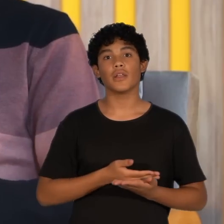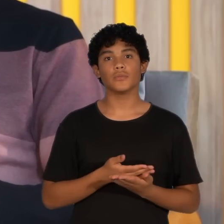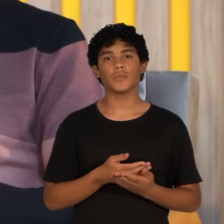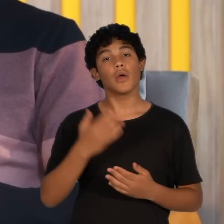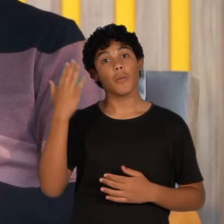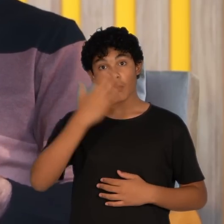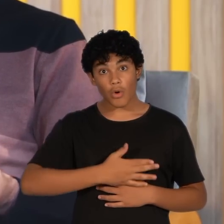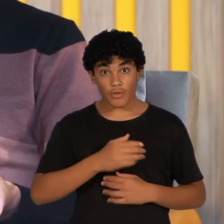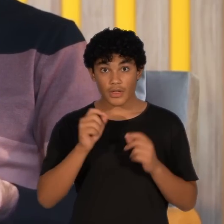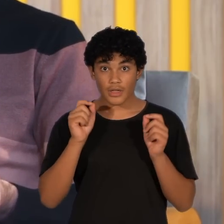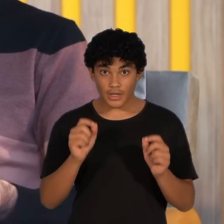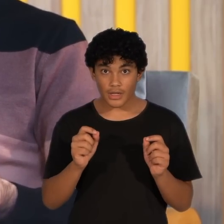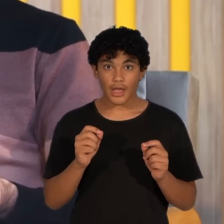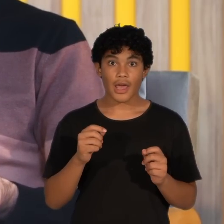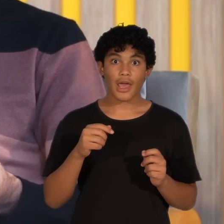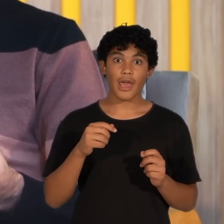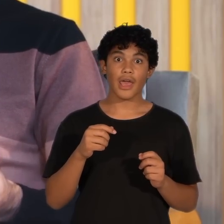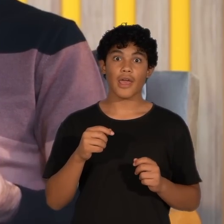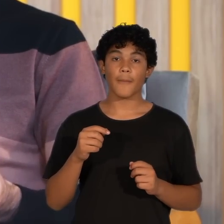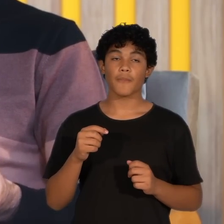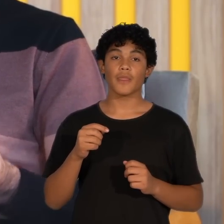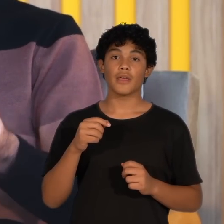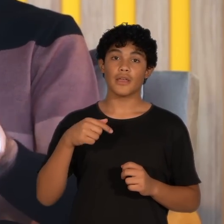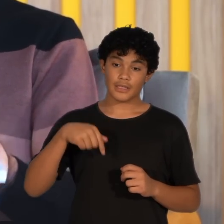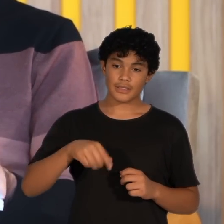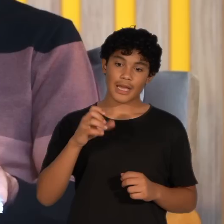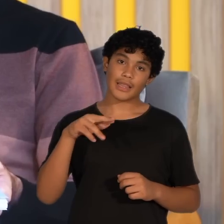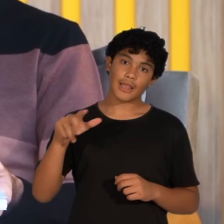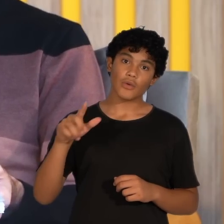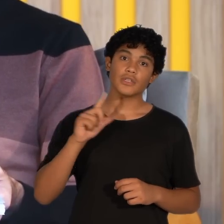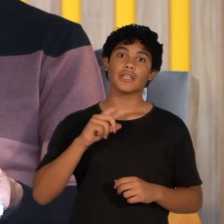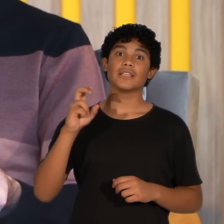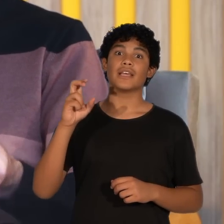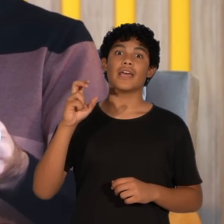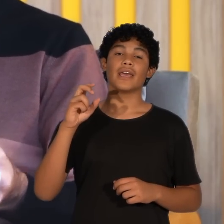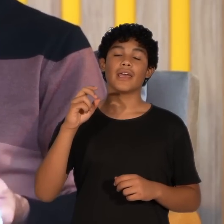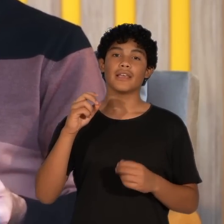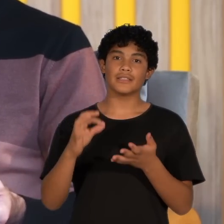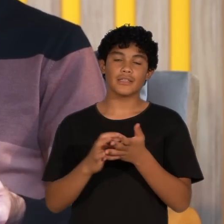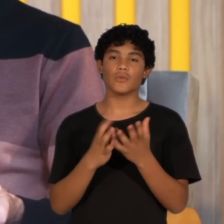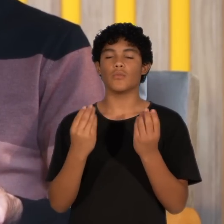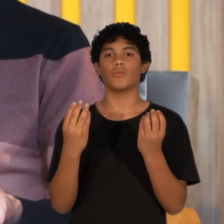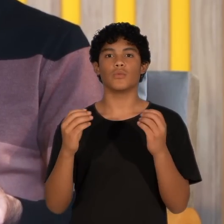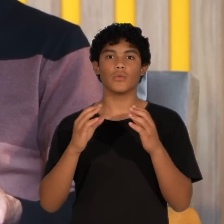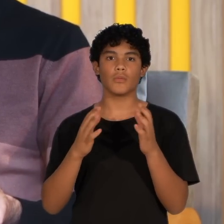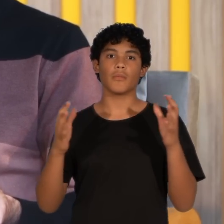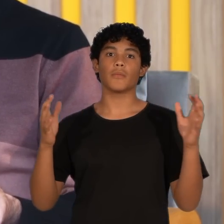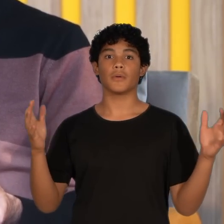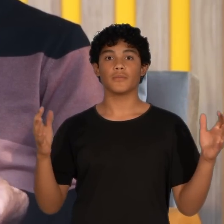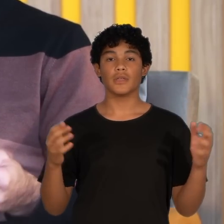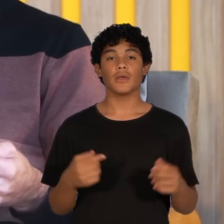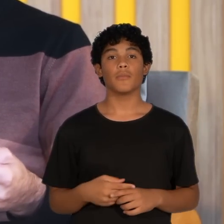número de inscritos nesse canal tem só aumentado. E isso é graças ao trabalho que você está fazendo aí também. Você é muito importante para esse programa